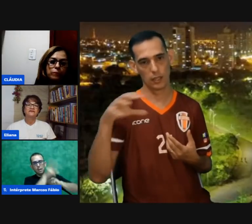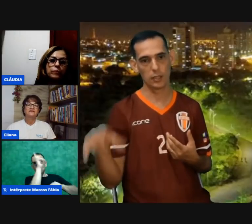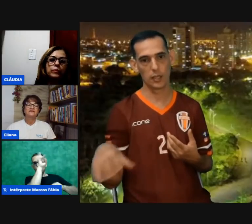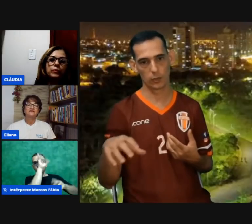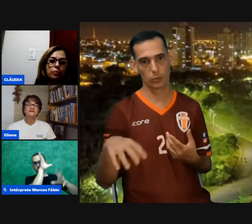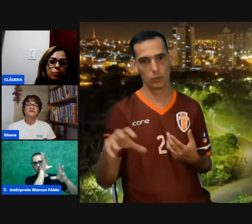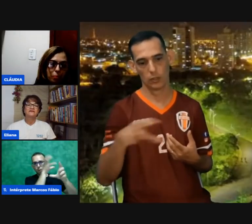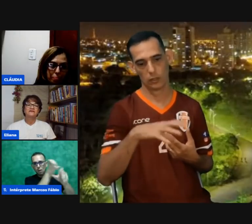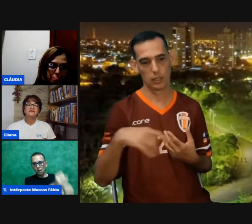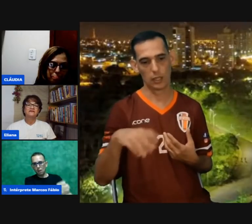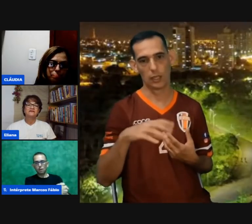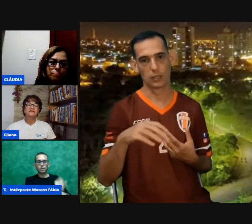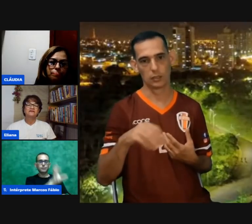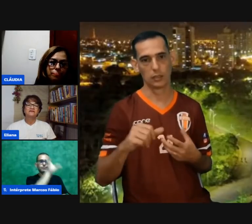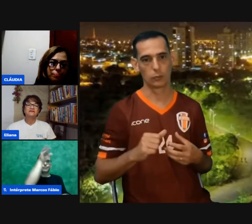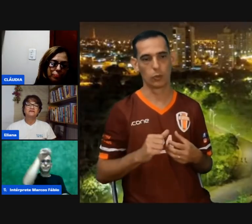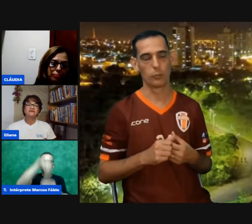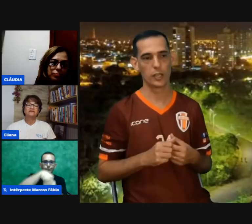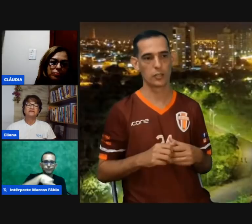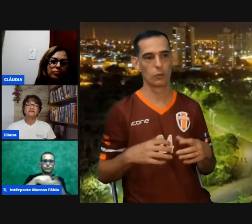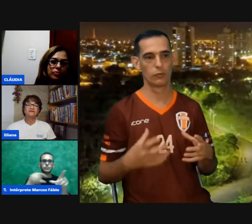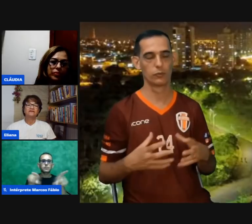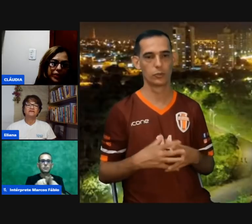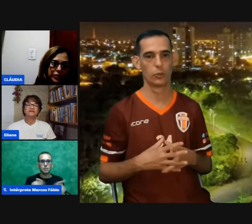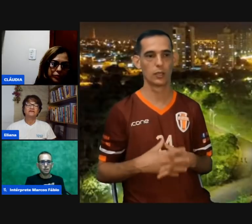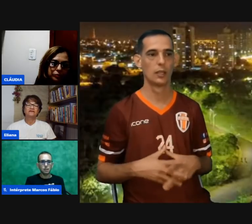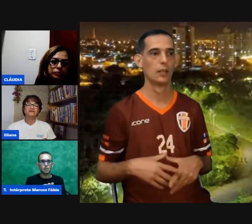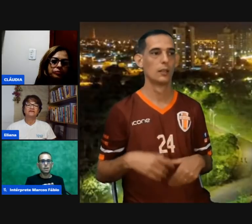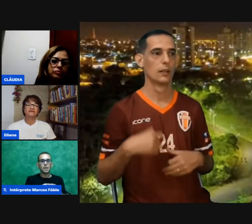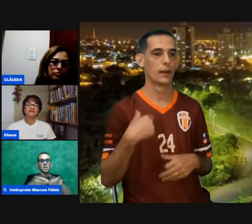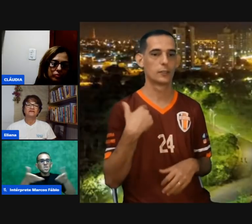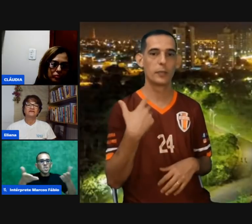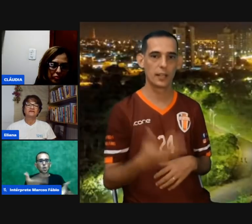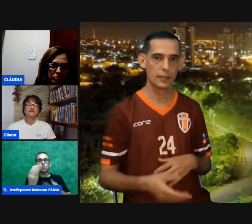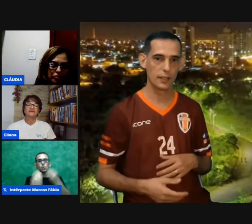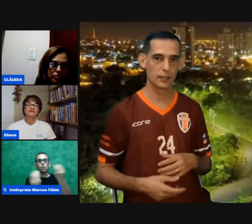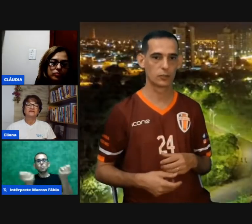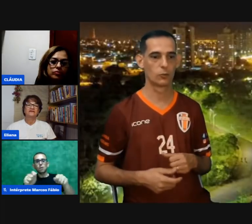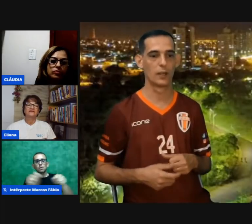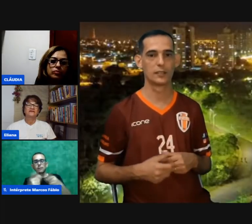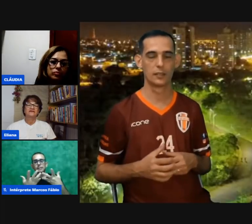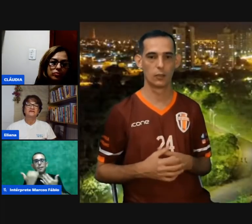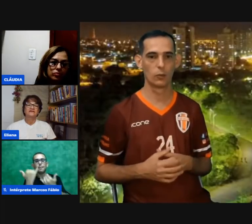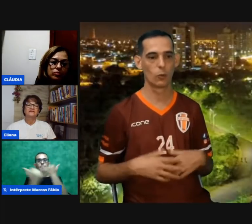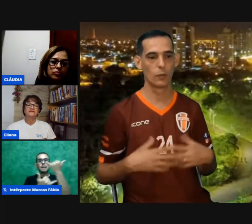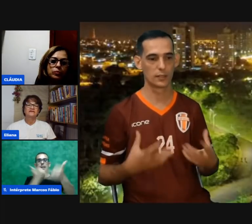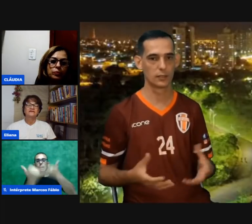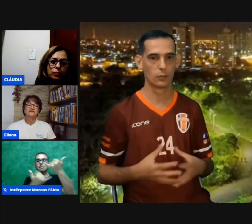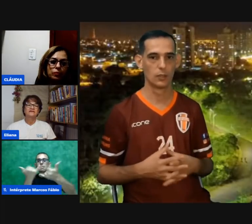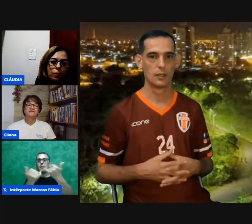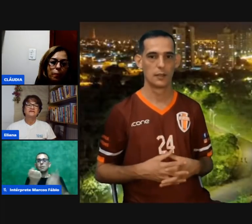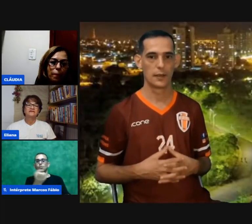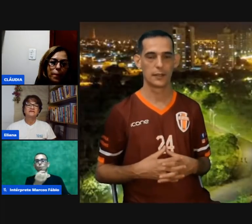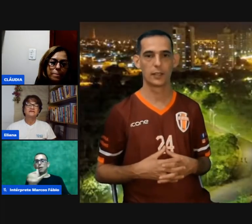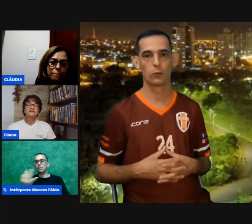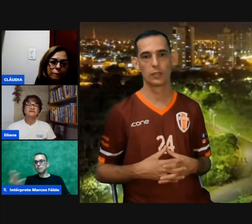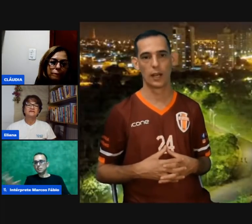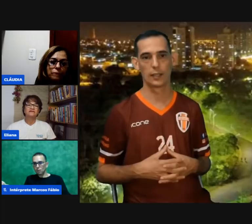historicamente, né, e dentro atualmente como funciona, as brincadeiras, quais são, como elas